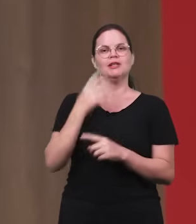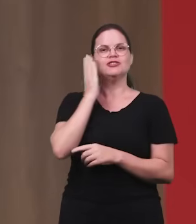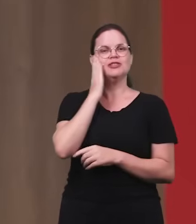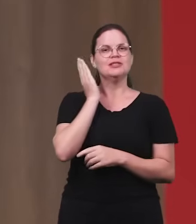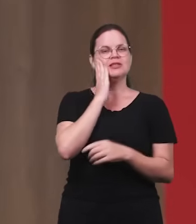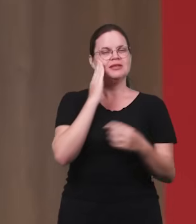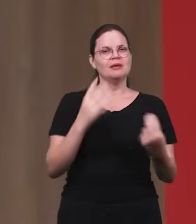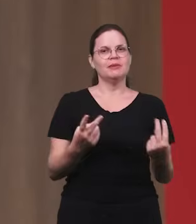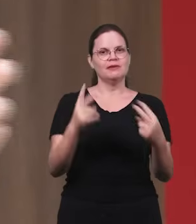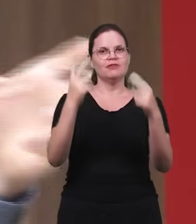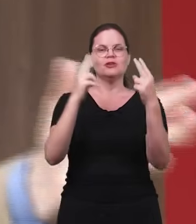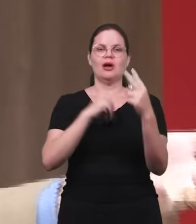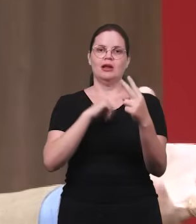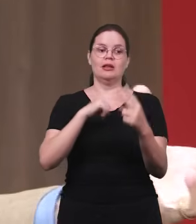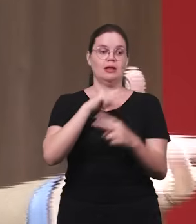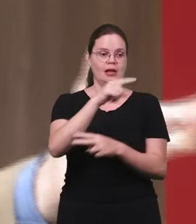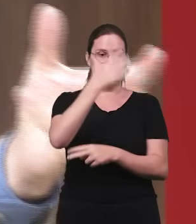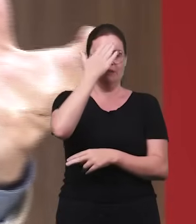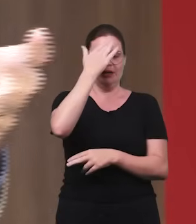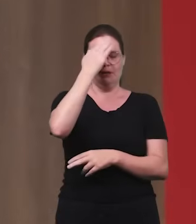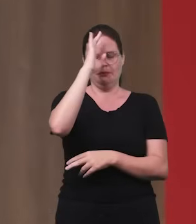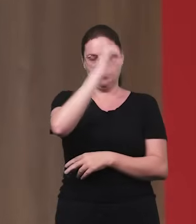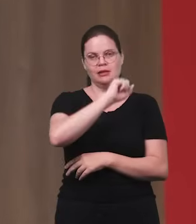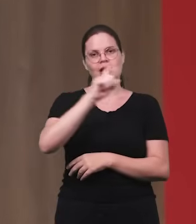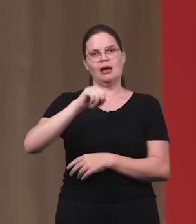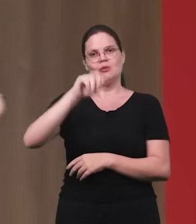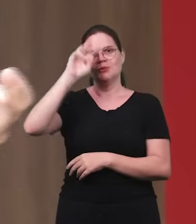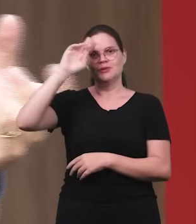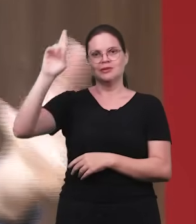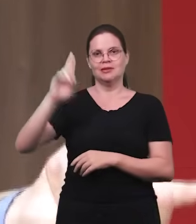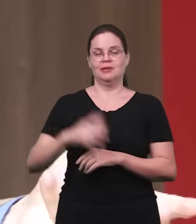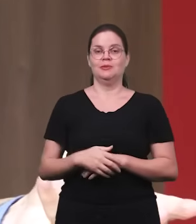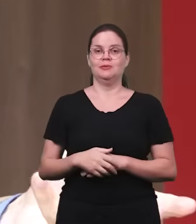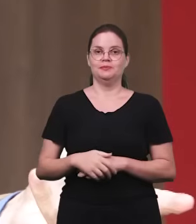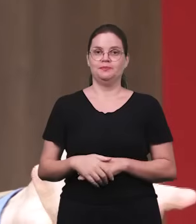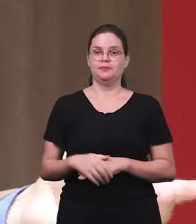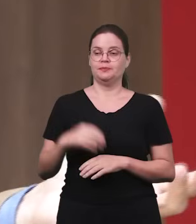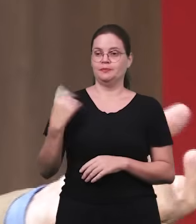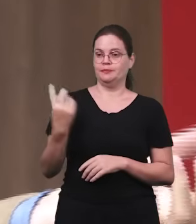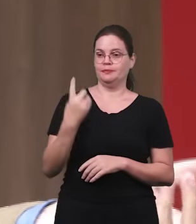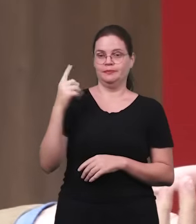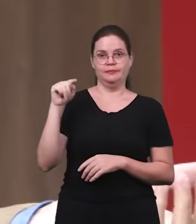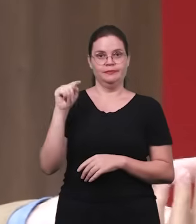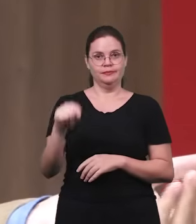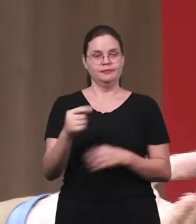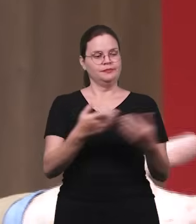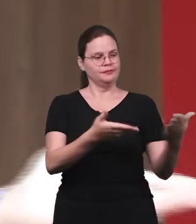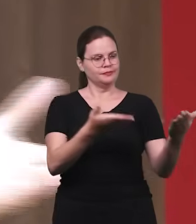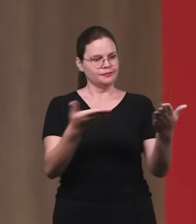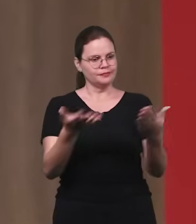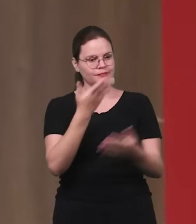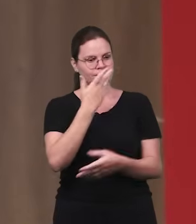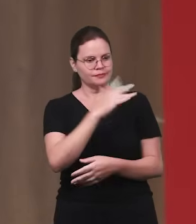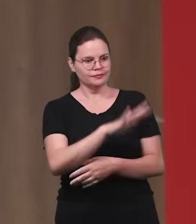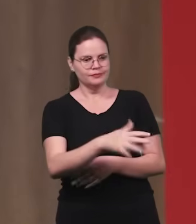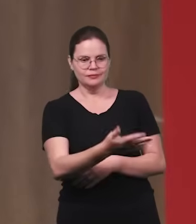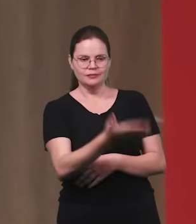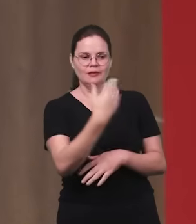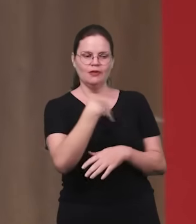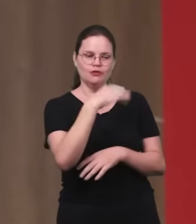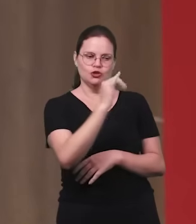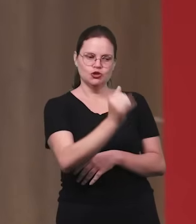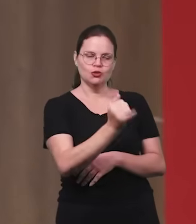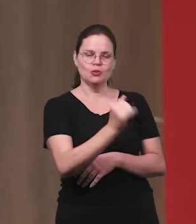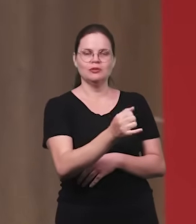o Senhor na nossa vida. Então, aquela conversa de Davi como rei, que convite maravilhoso,